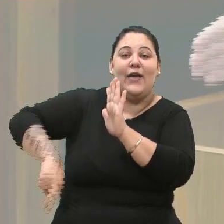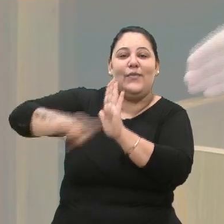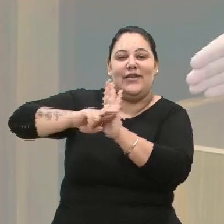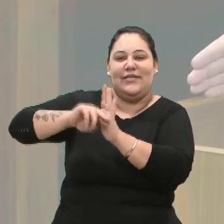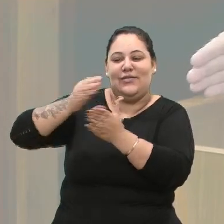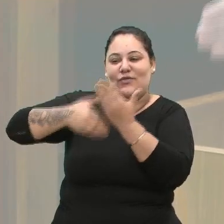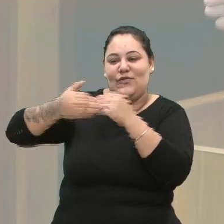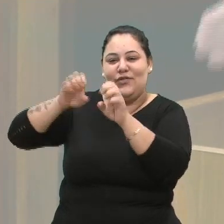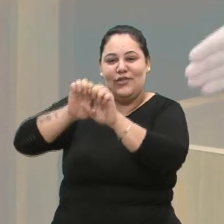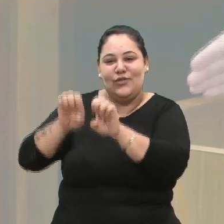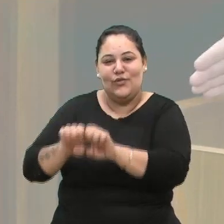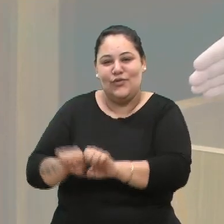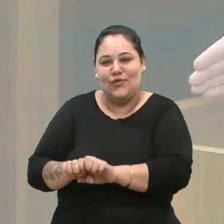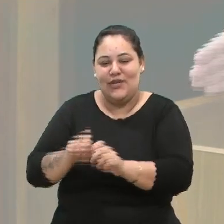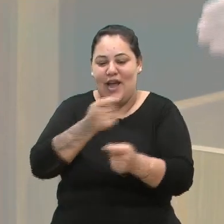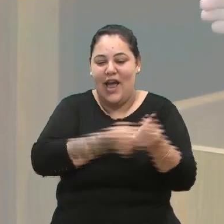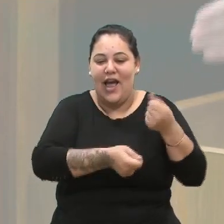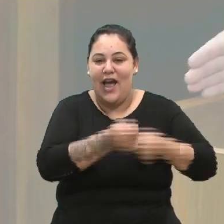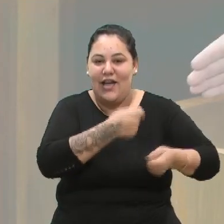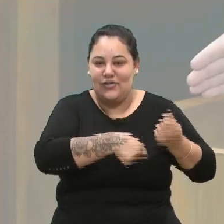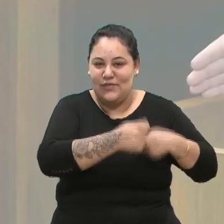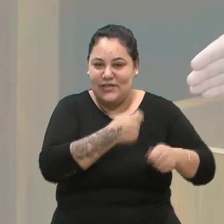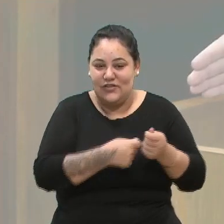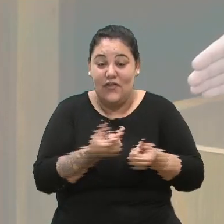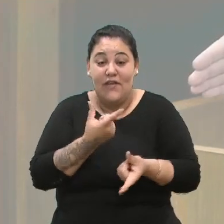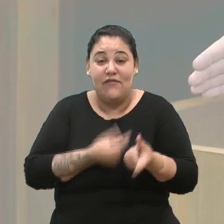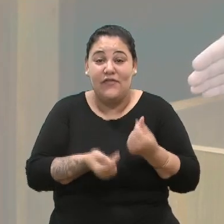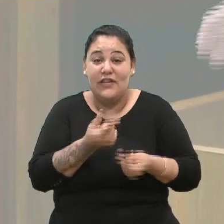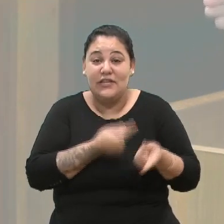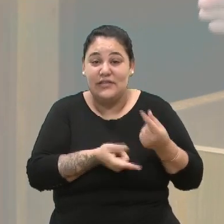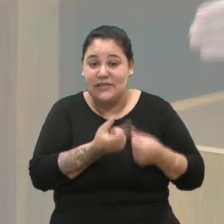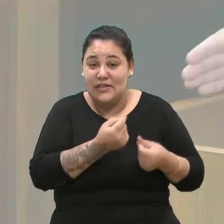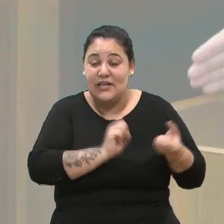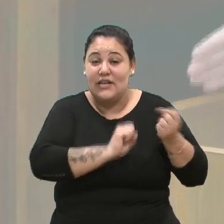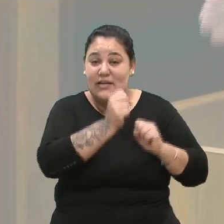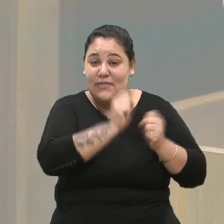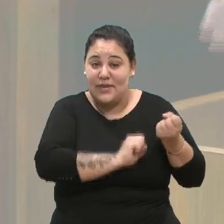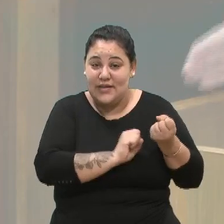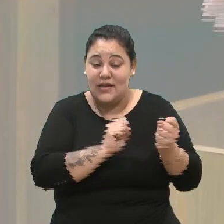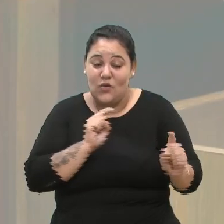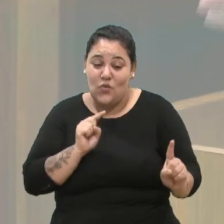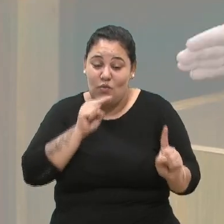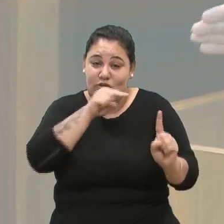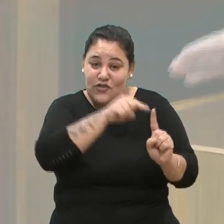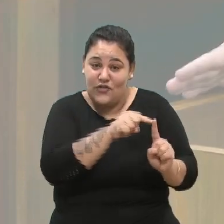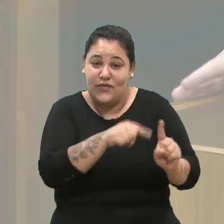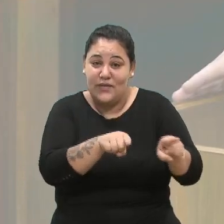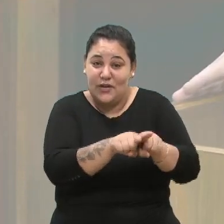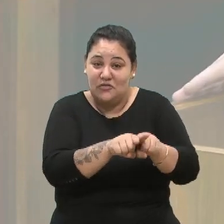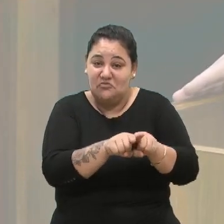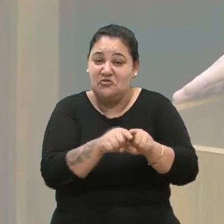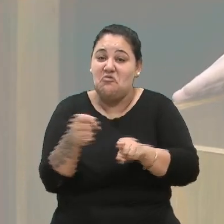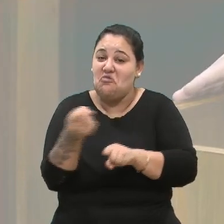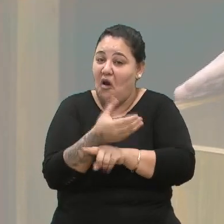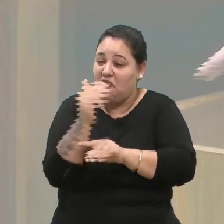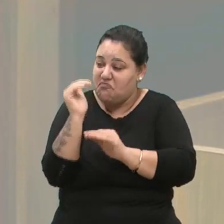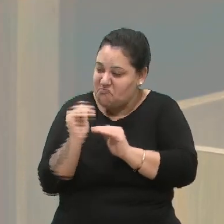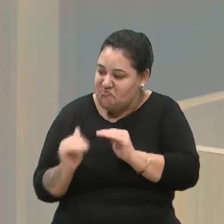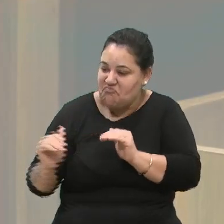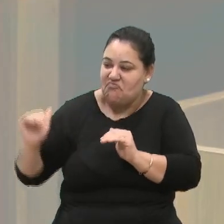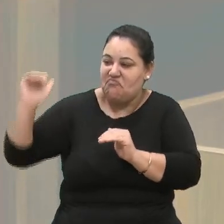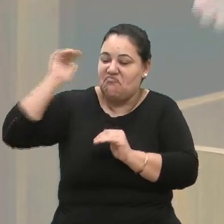estrutura administrativa e financeira da empresa, né, e o atingimento de um novo patamar de gestão,